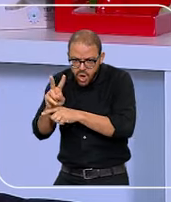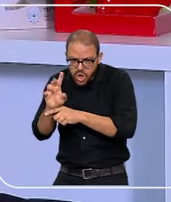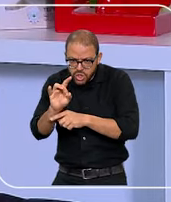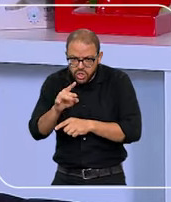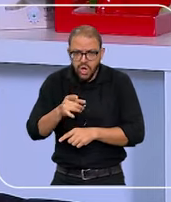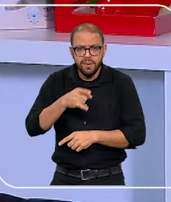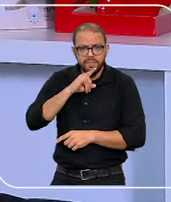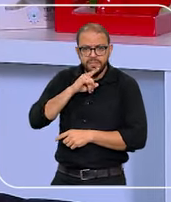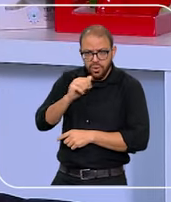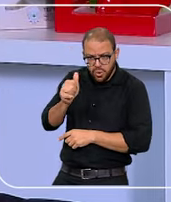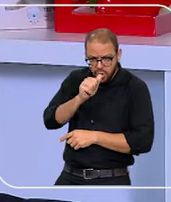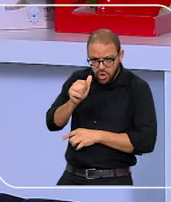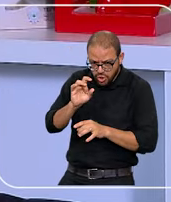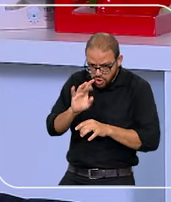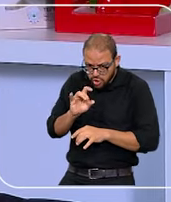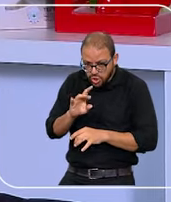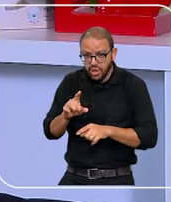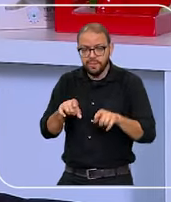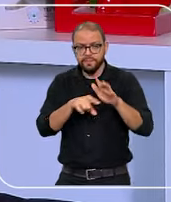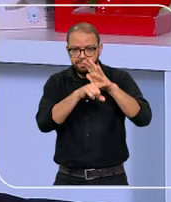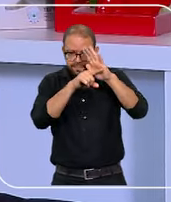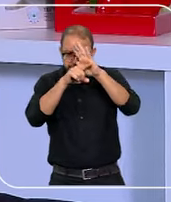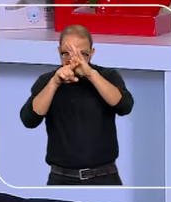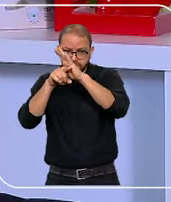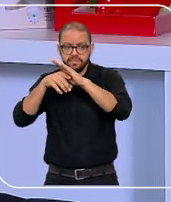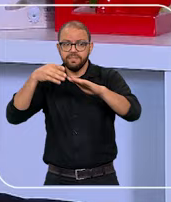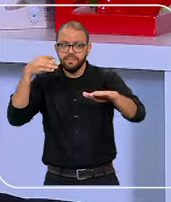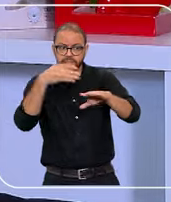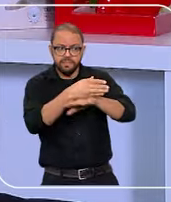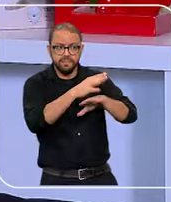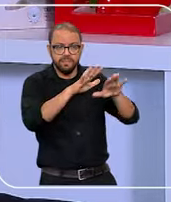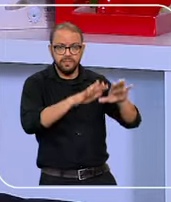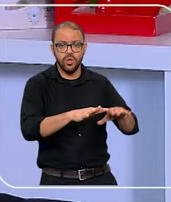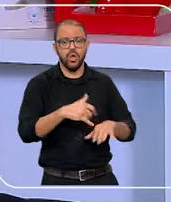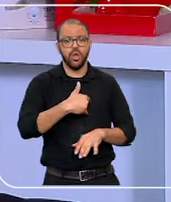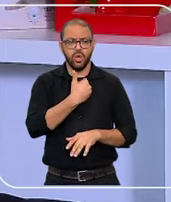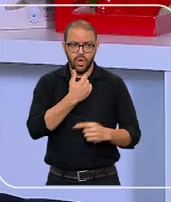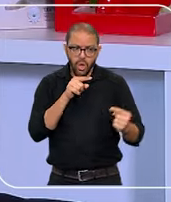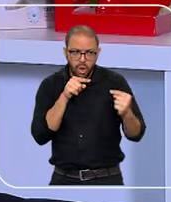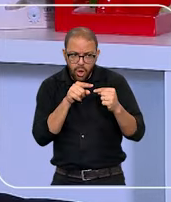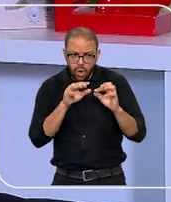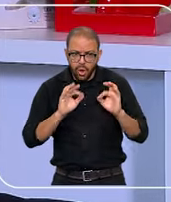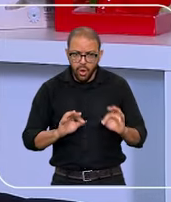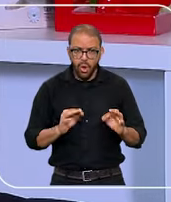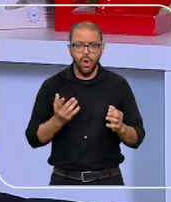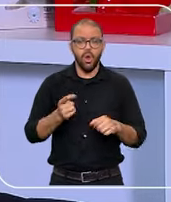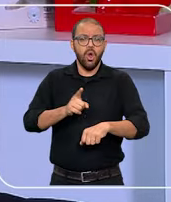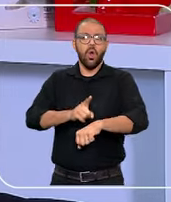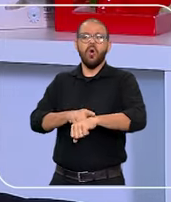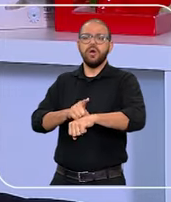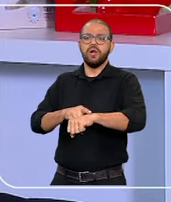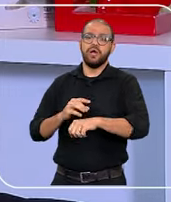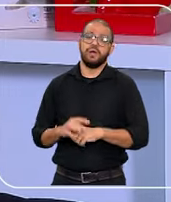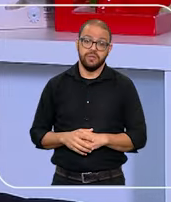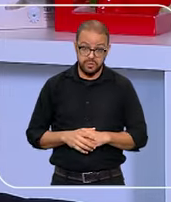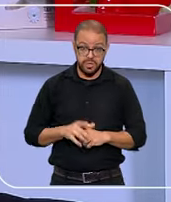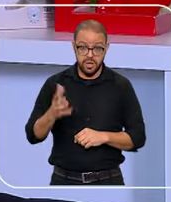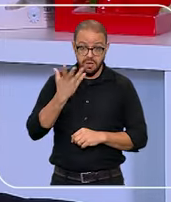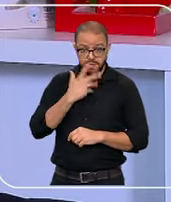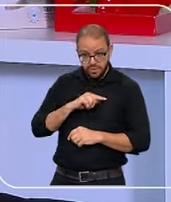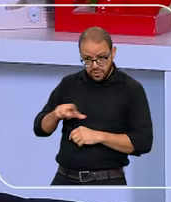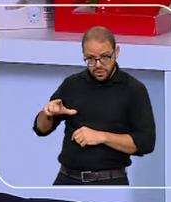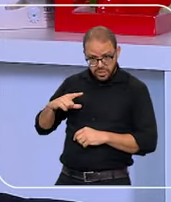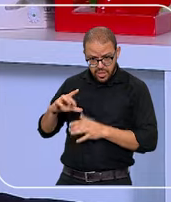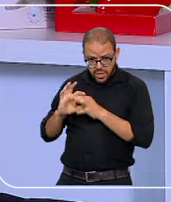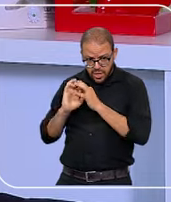somente relacionada a bebidas alcoólicas. A gente fiscaliza o ingresso e a permanência, se a idade está de acordo, o horário,